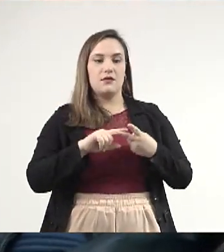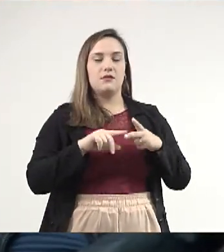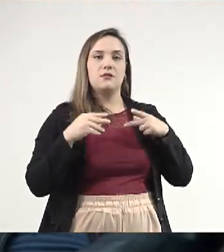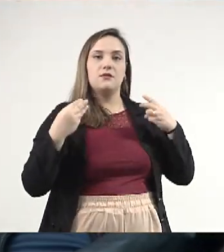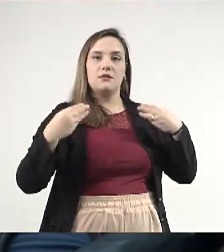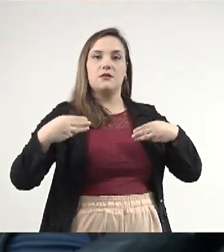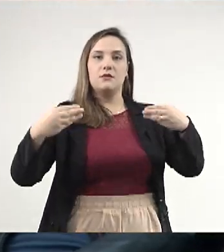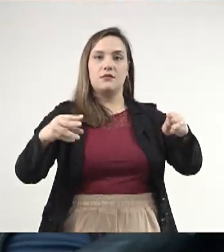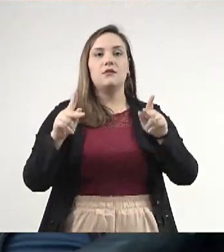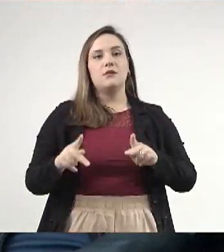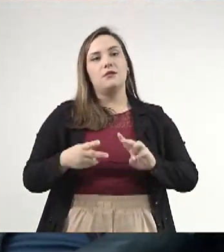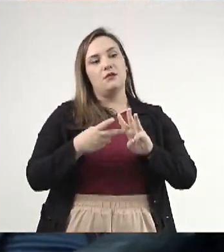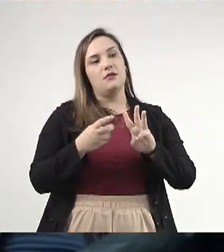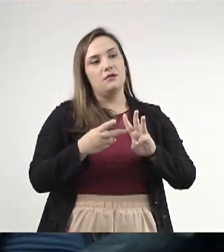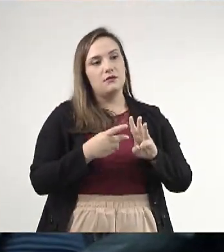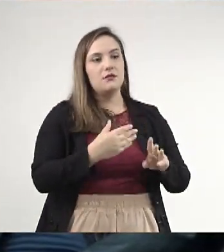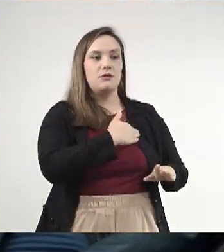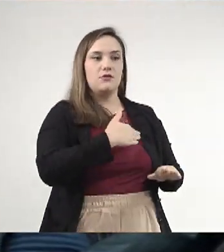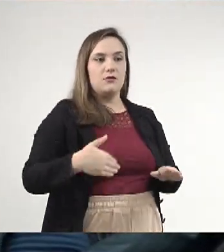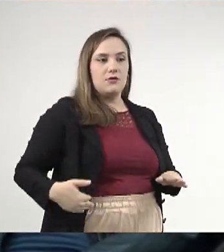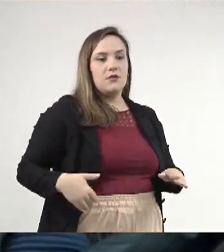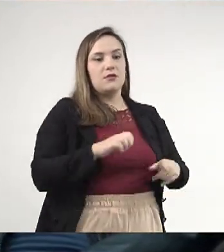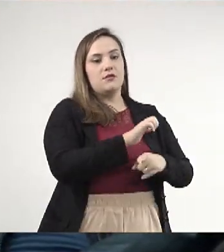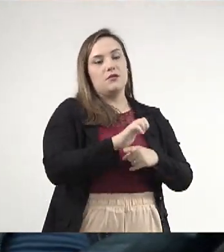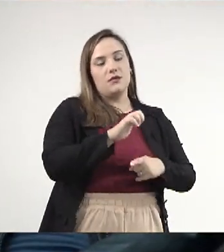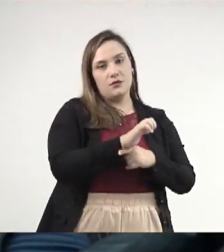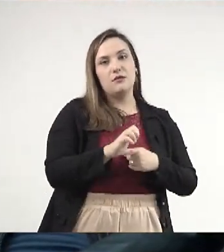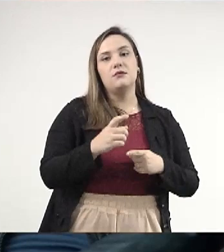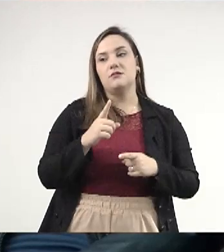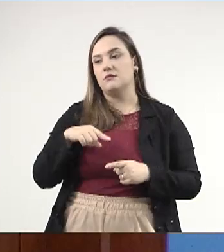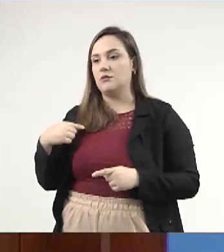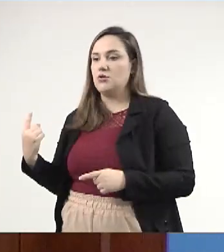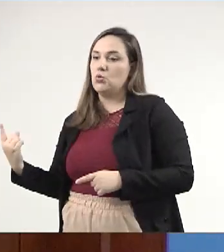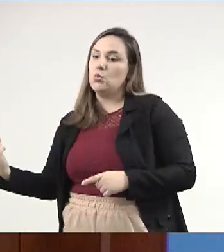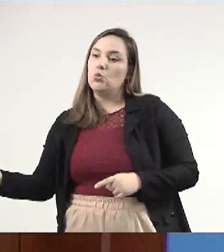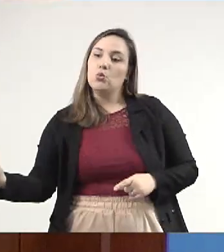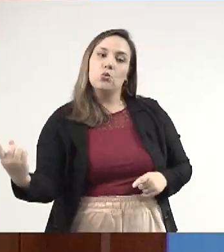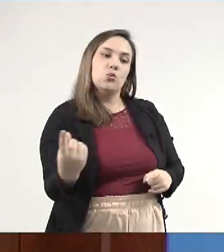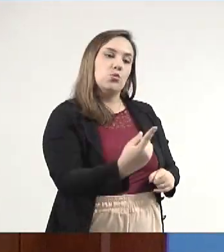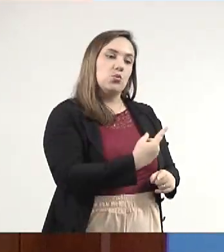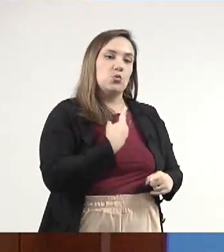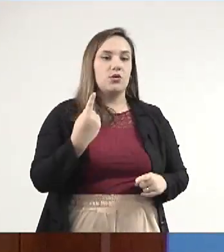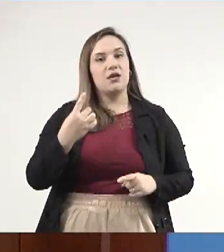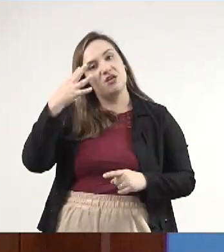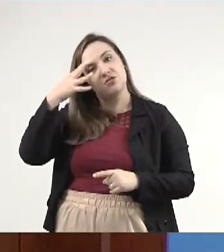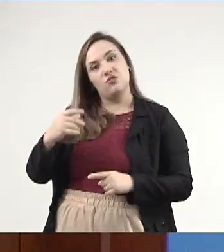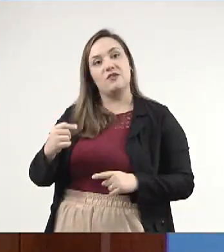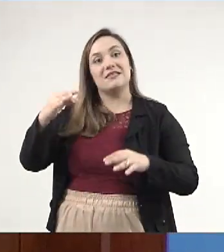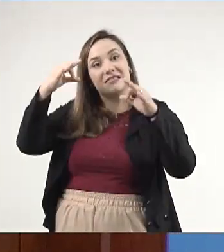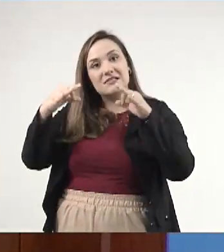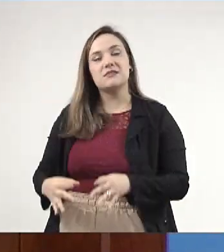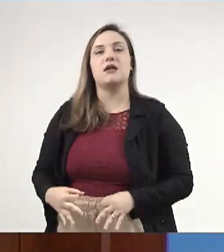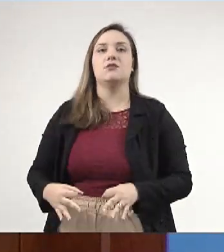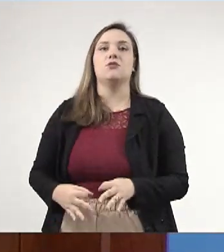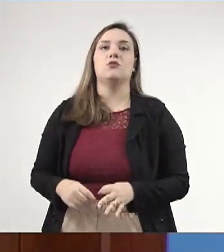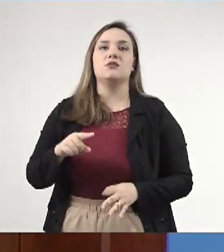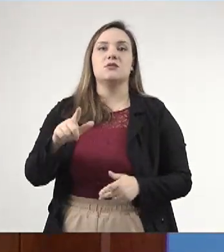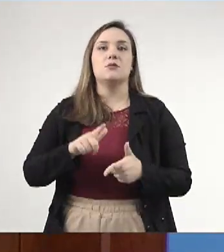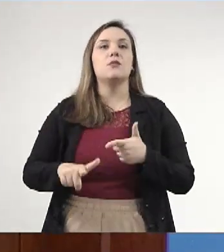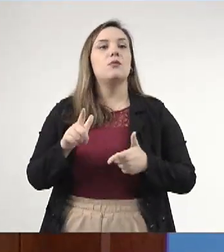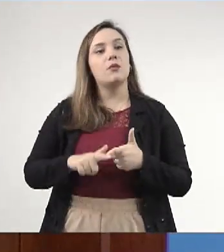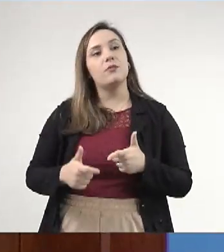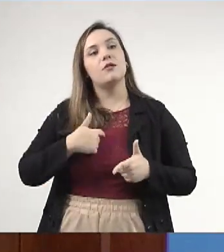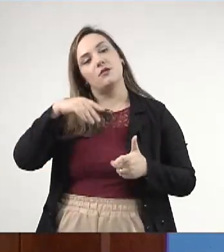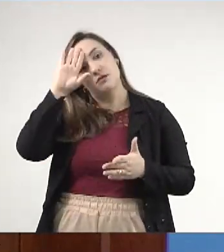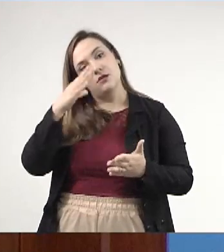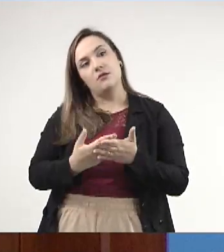Povos Indígenas e Governo do Estado também, para que nós possamos dar um encaminhamento concreto para essas situações.